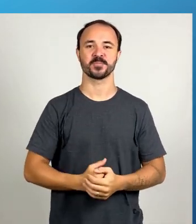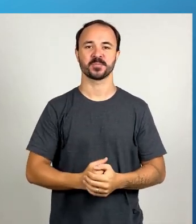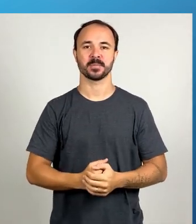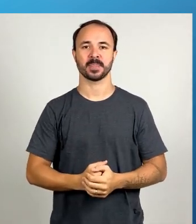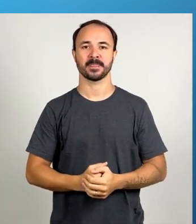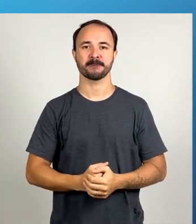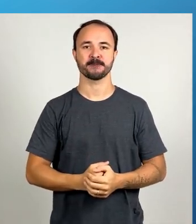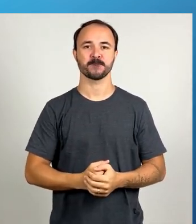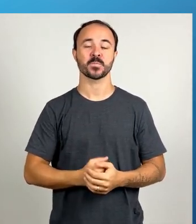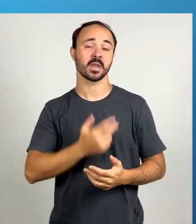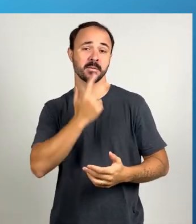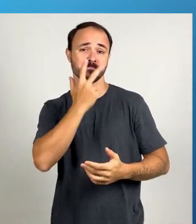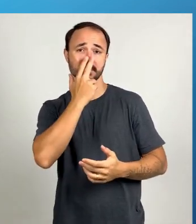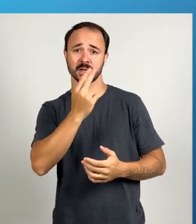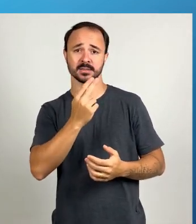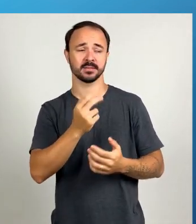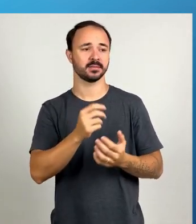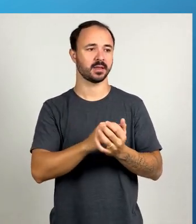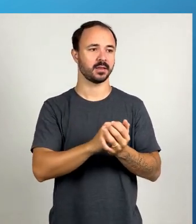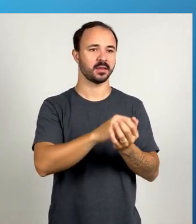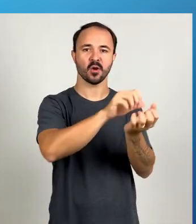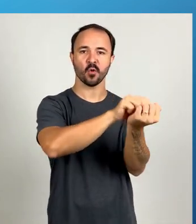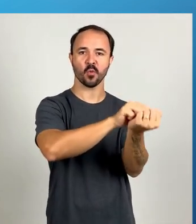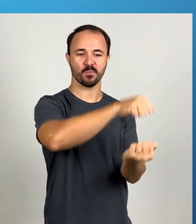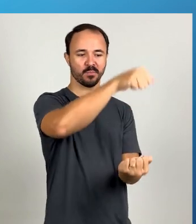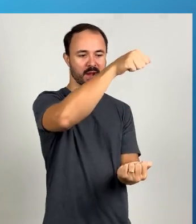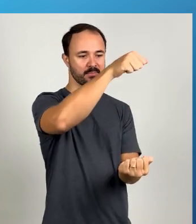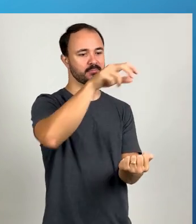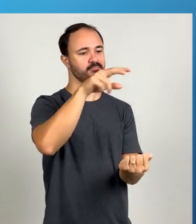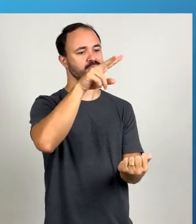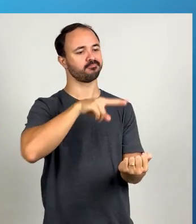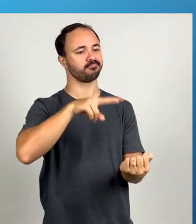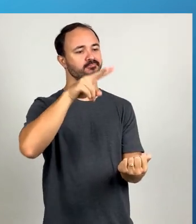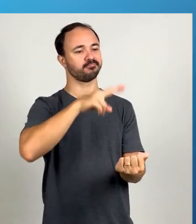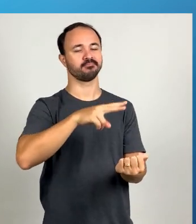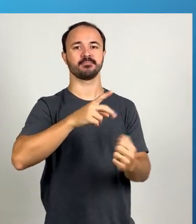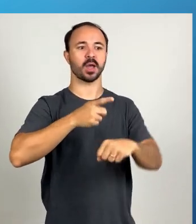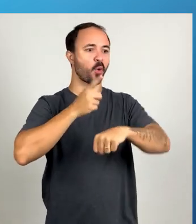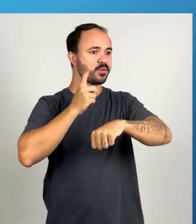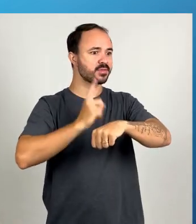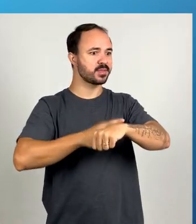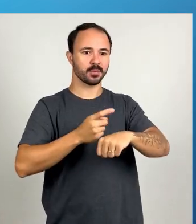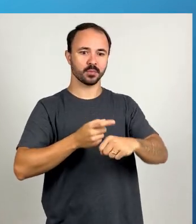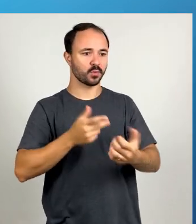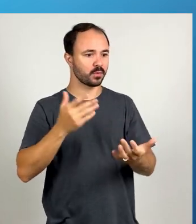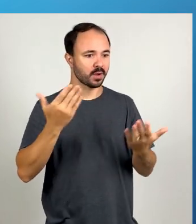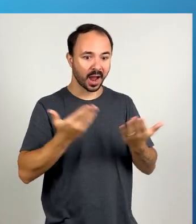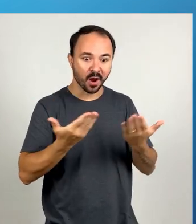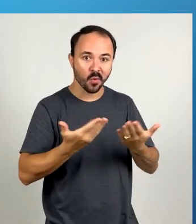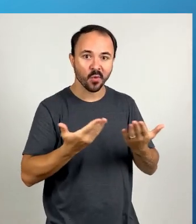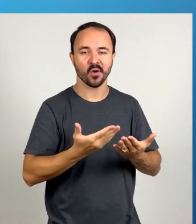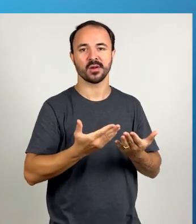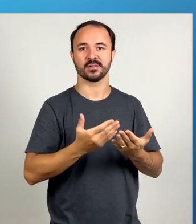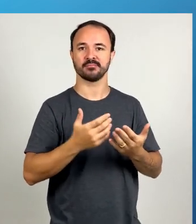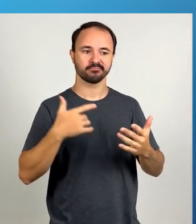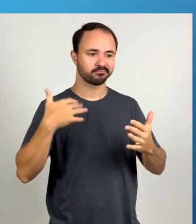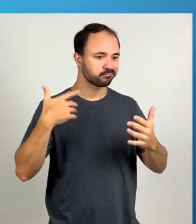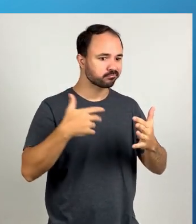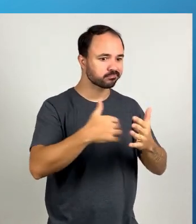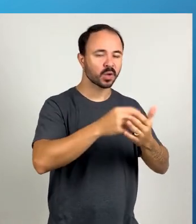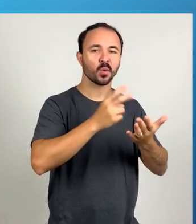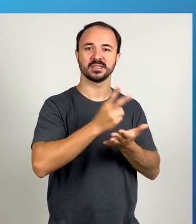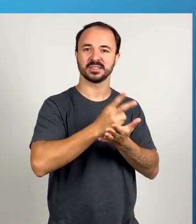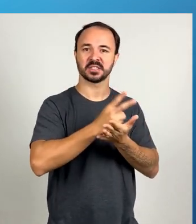ter um mapa interativo que acompanha seus movimentos em tempo real com diversas aplicações em diversos setores.